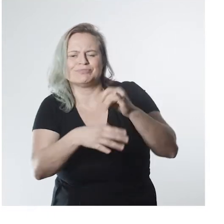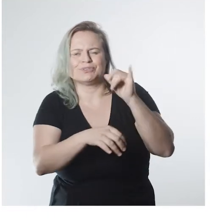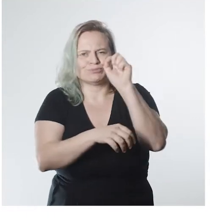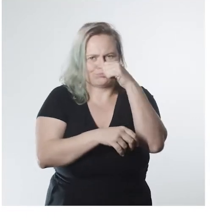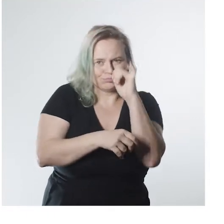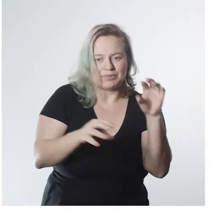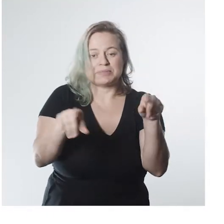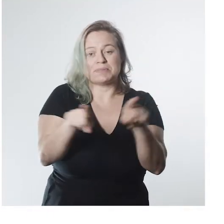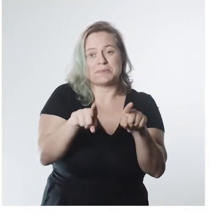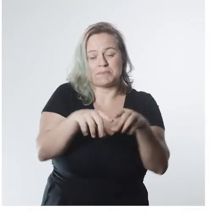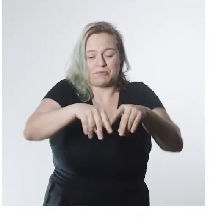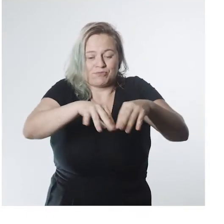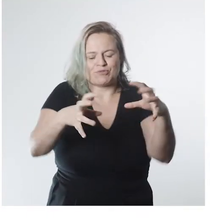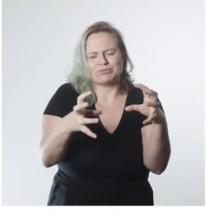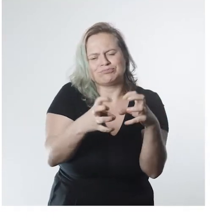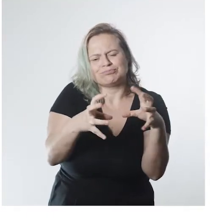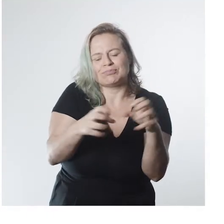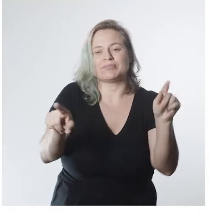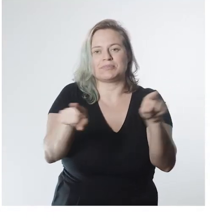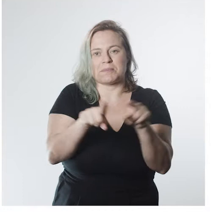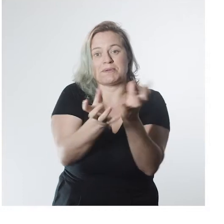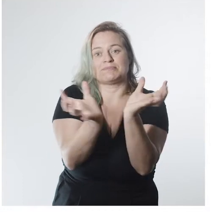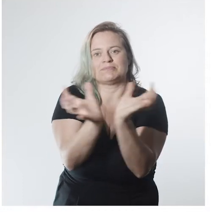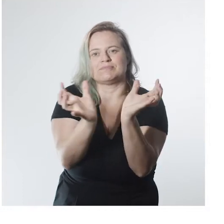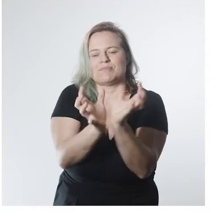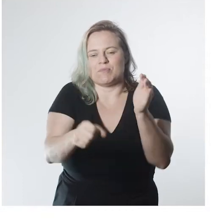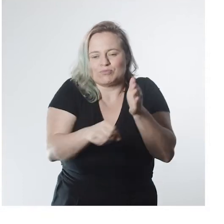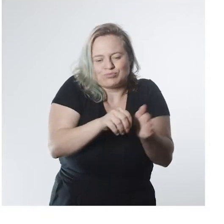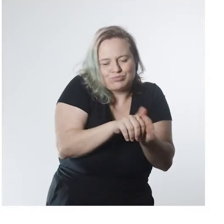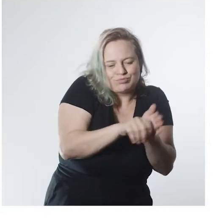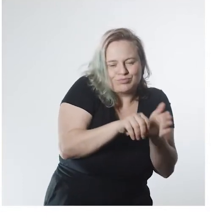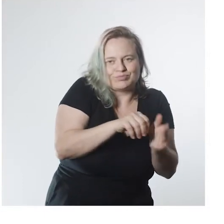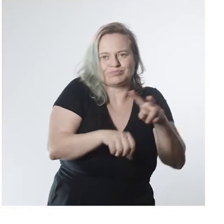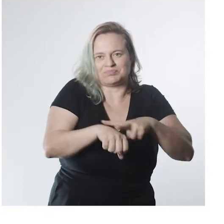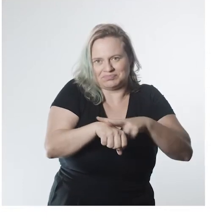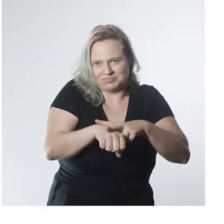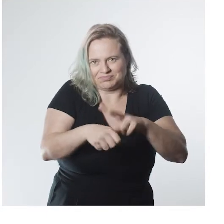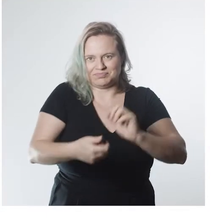uma farofa crocante e uma salada de couve.